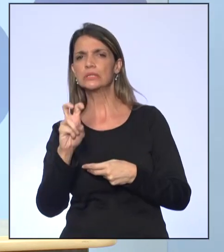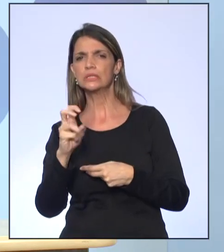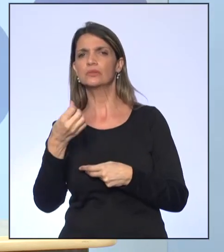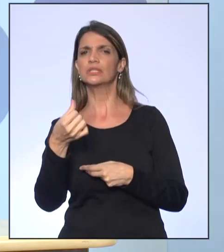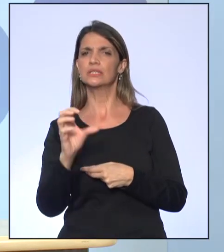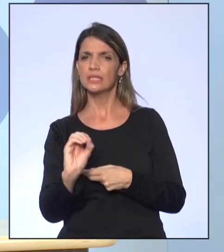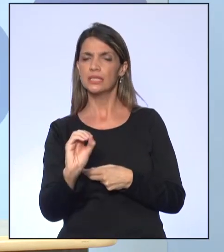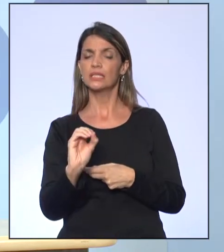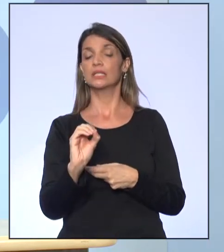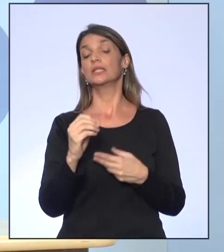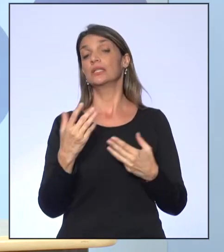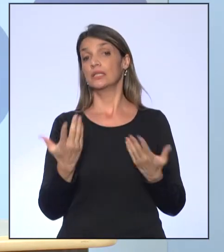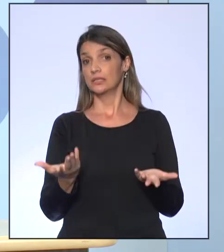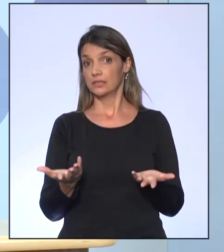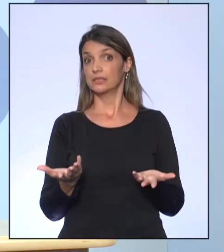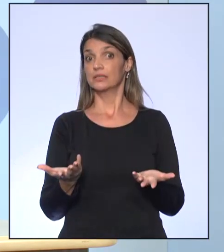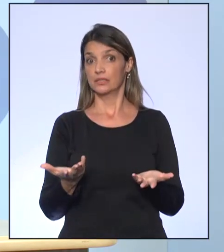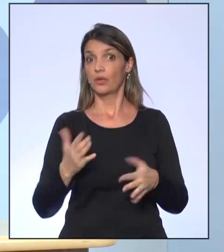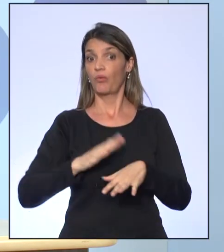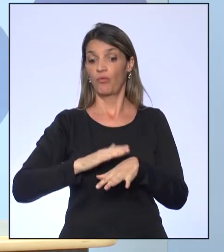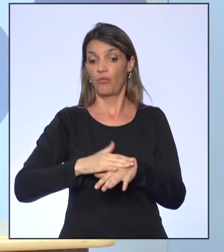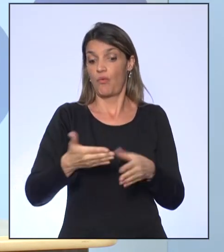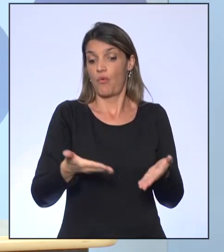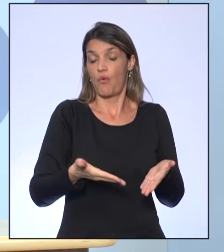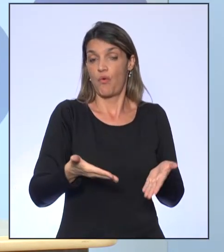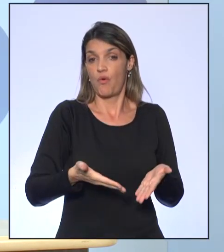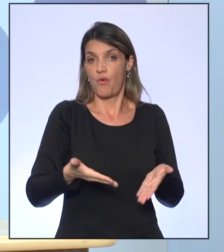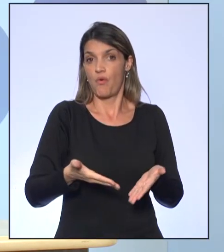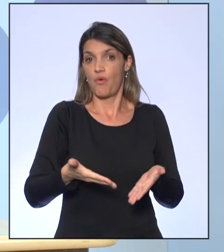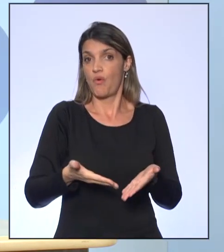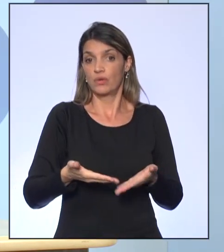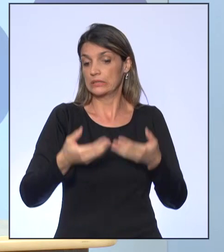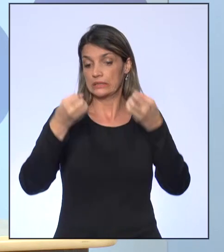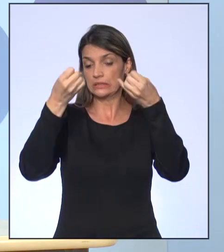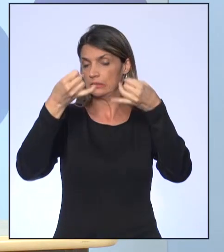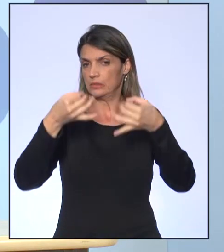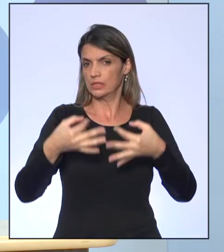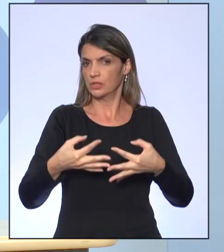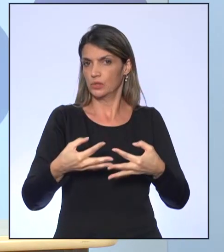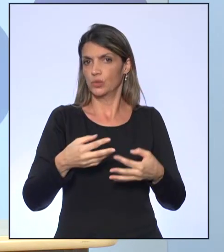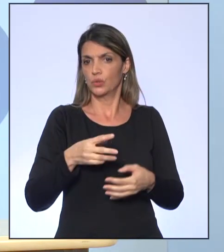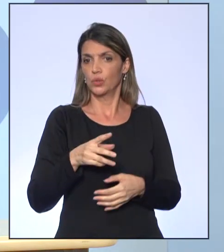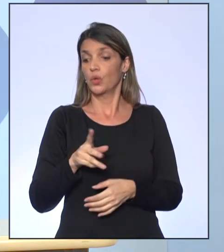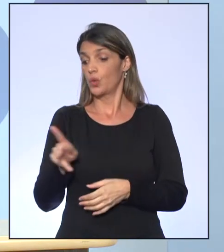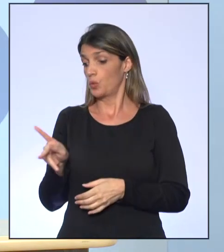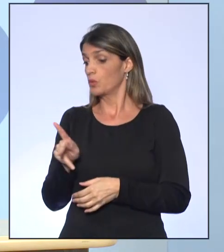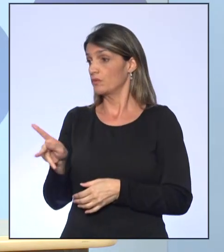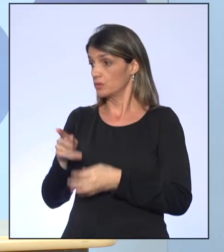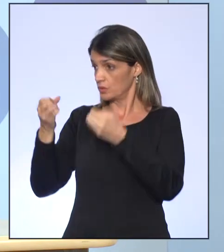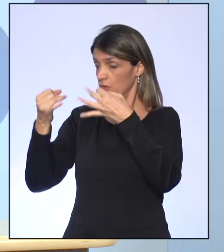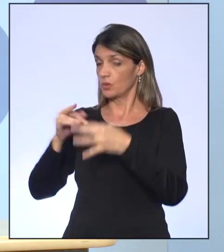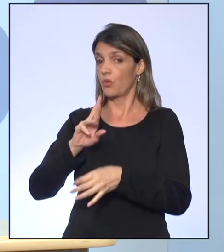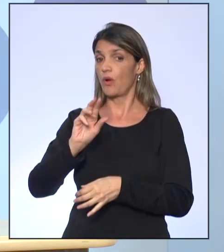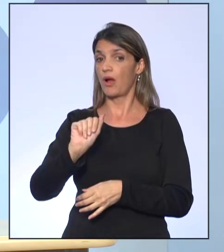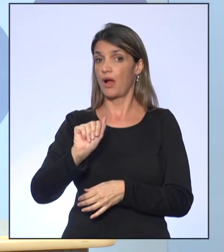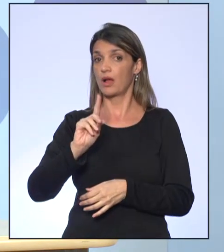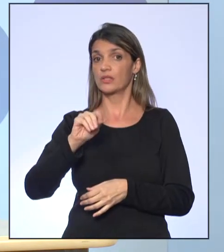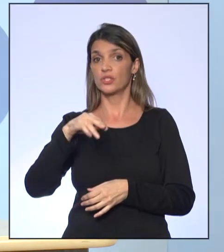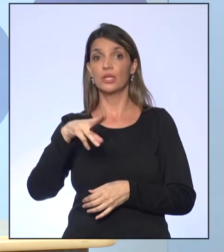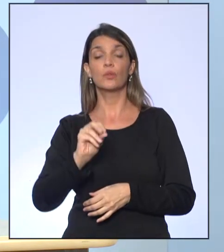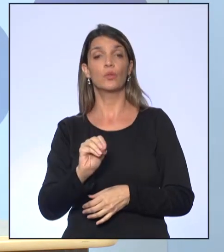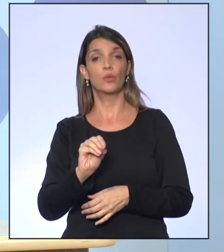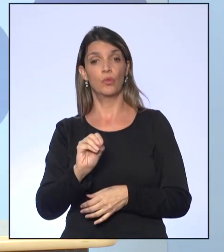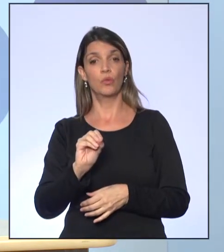60, tá? Então, nós fizemos agora a explicação, né? O professor Jonas explicou radiano e nós retomamos